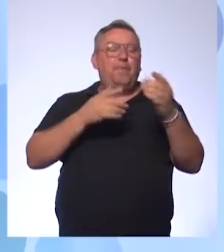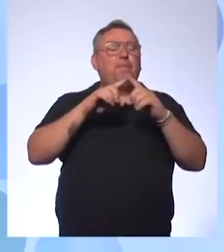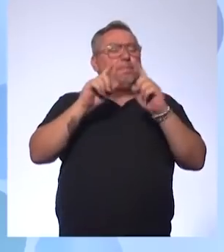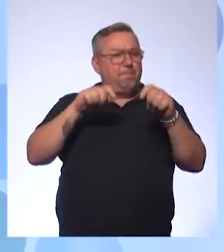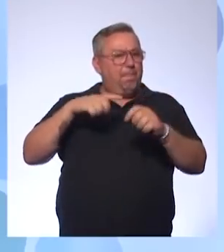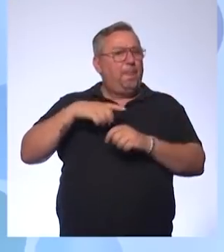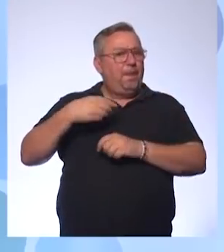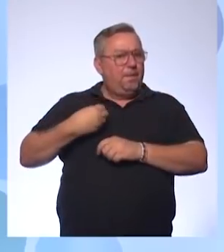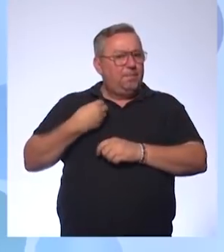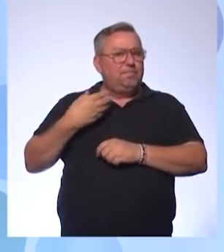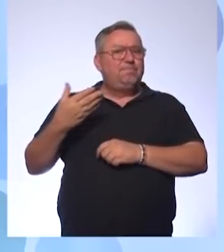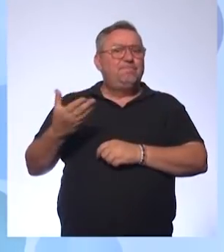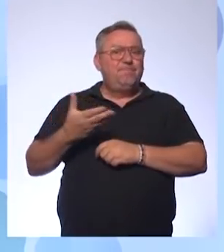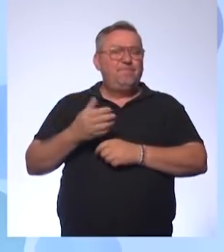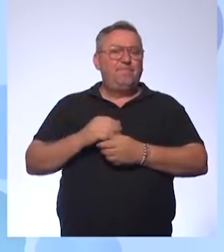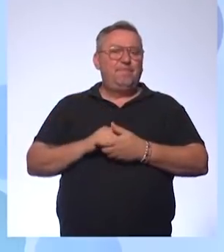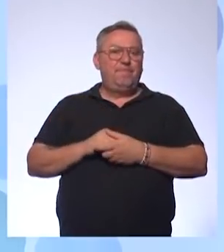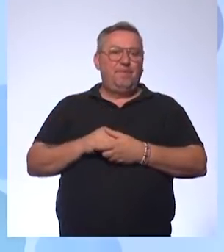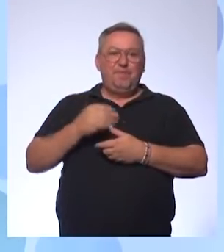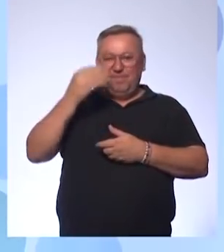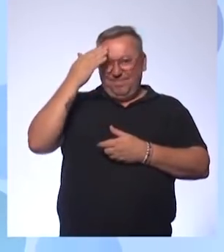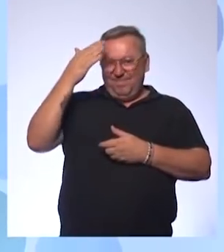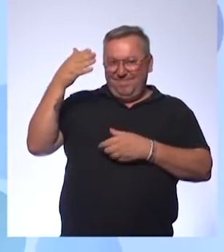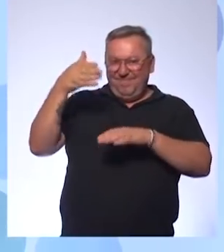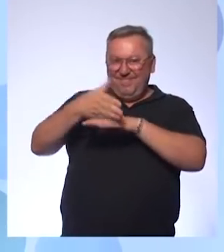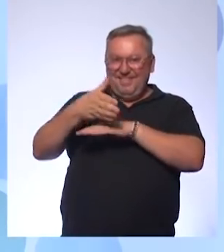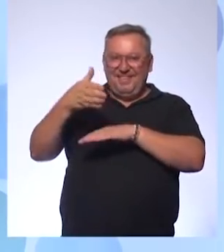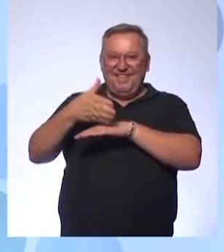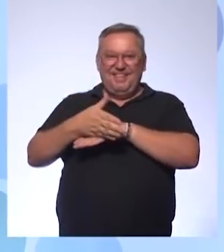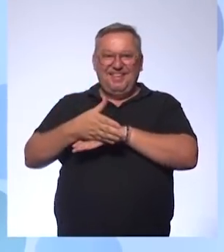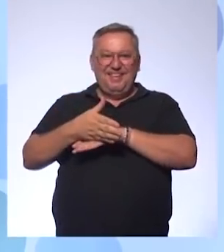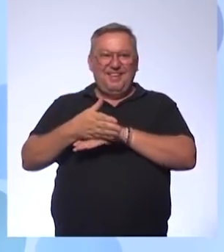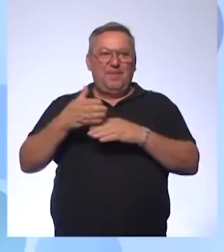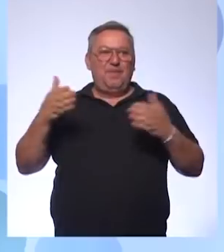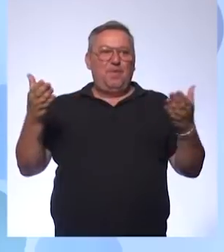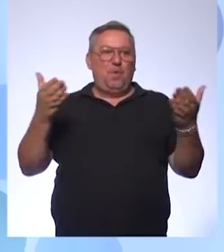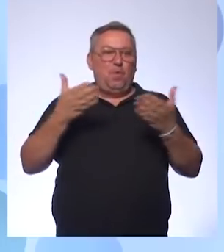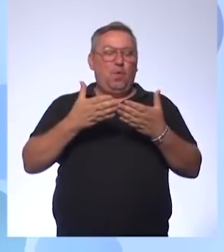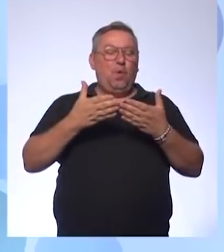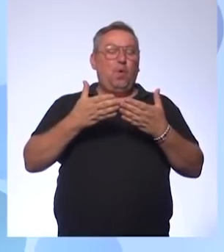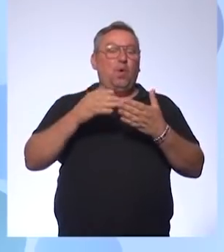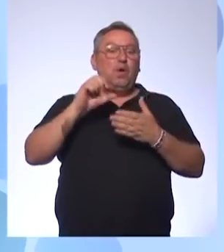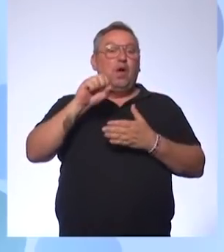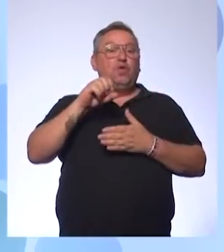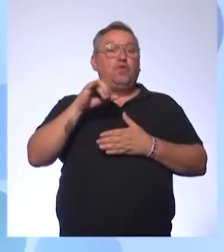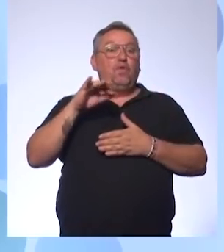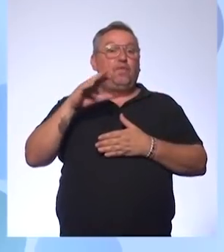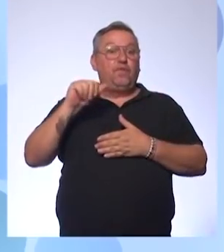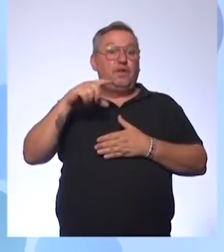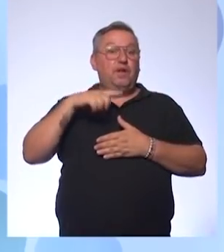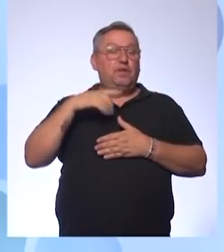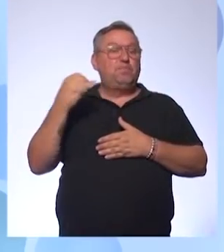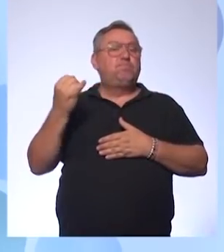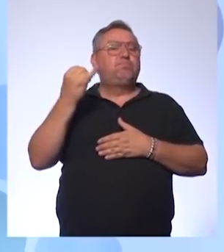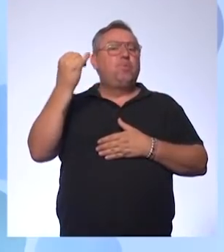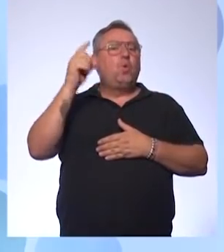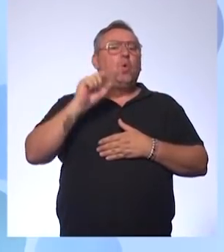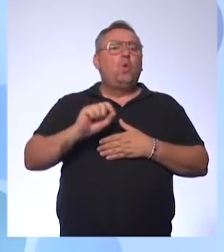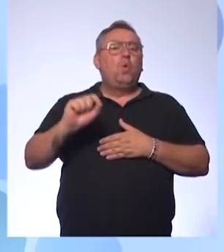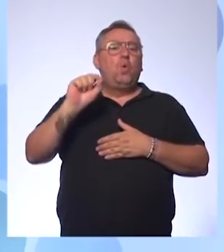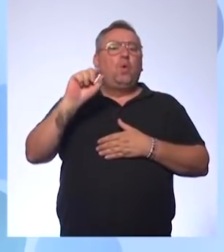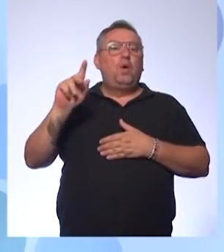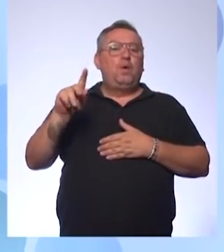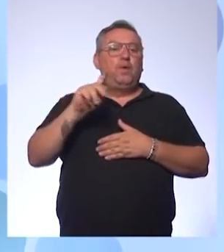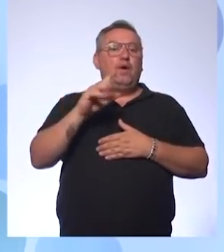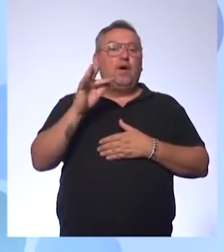pudesse estar aqui hoje. Bom, muito obrigada pela sua participação. Nada. Hoje, a Sofia tem um papel muito importante na nossa aula, porque a